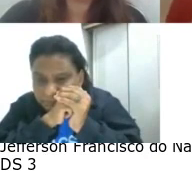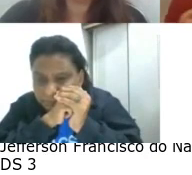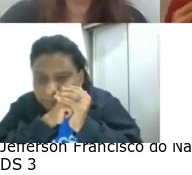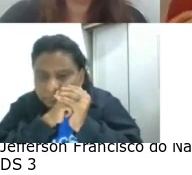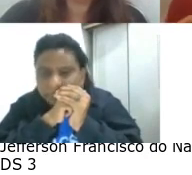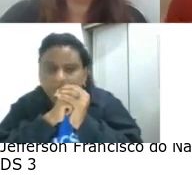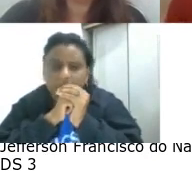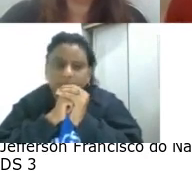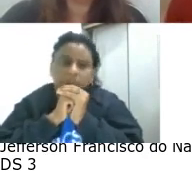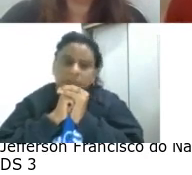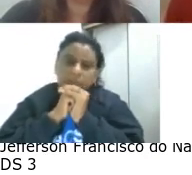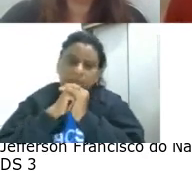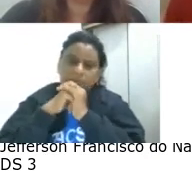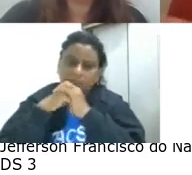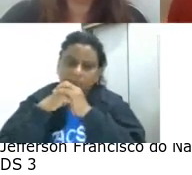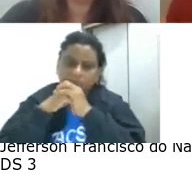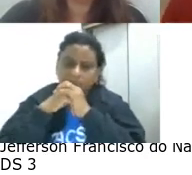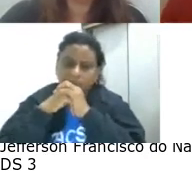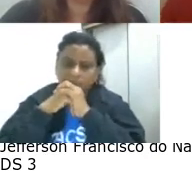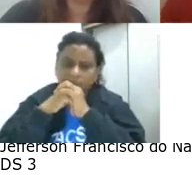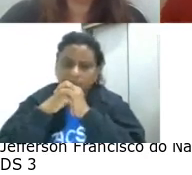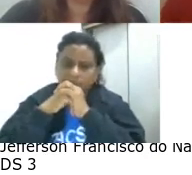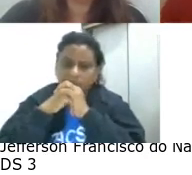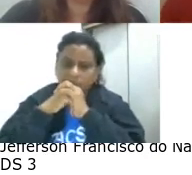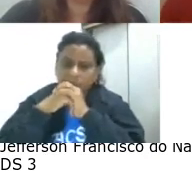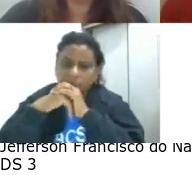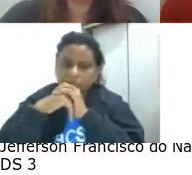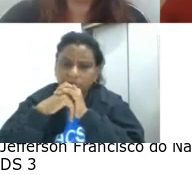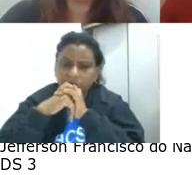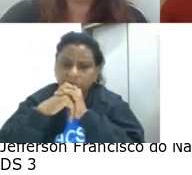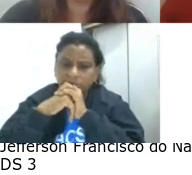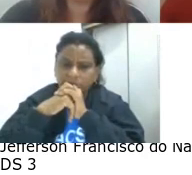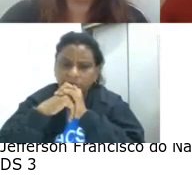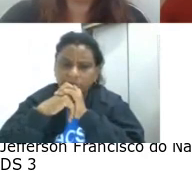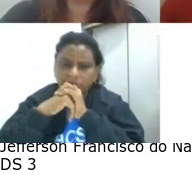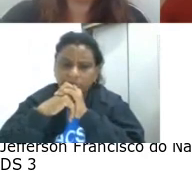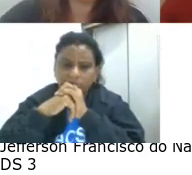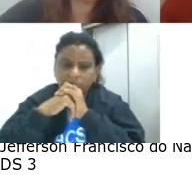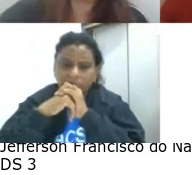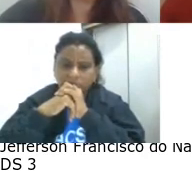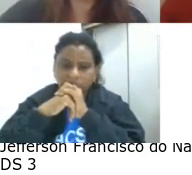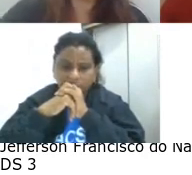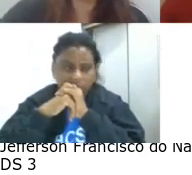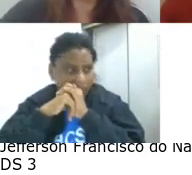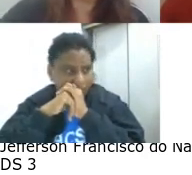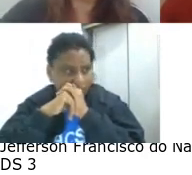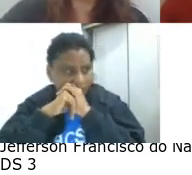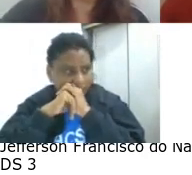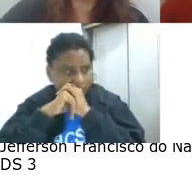inacessibilidade tá muito baixo tá tá baixo deixa eu aumentar aqui mais